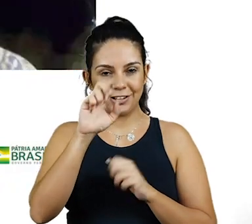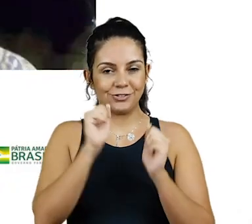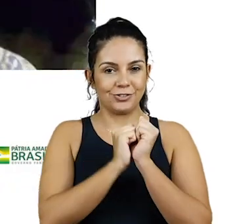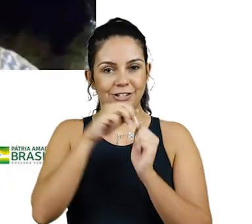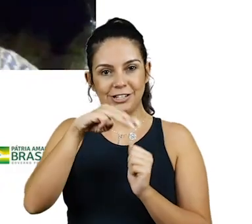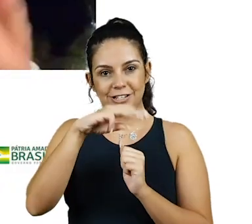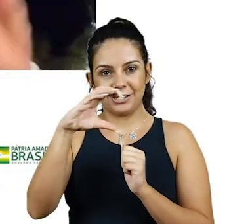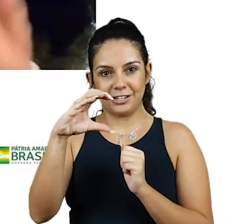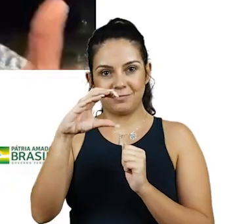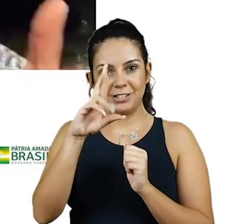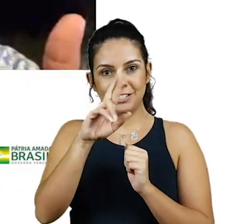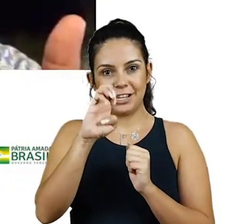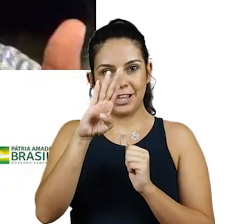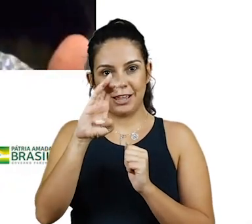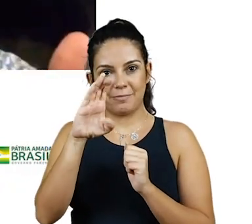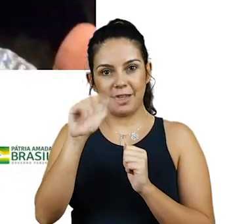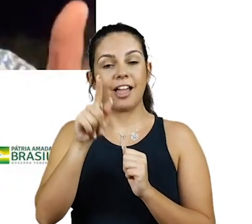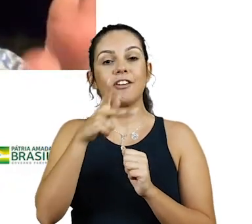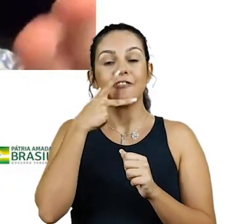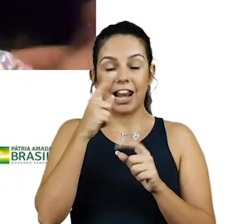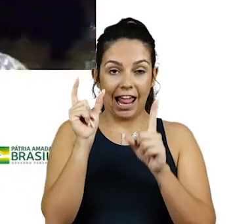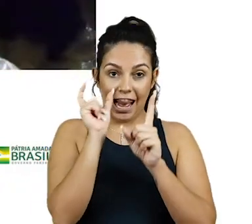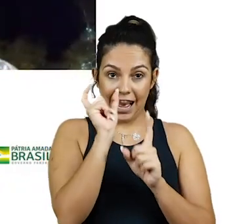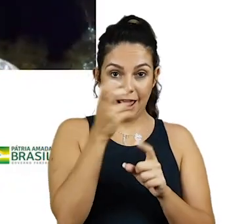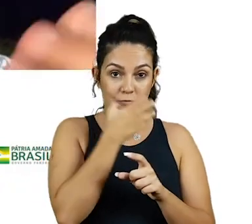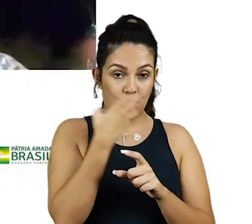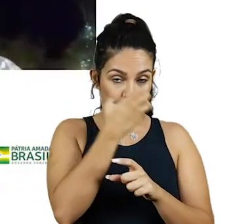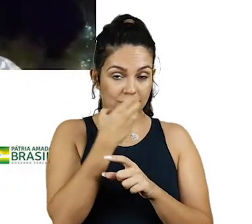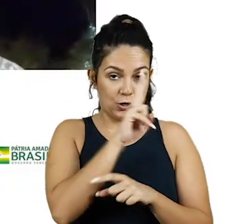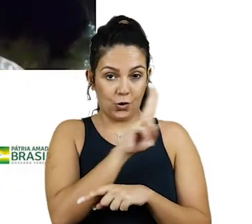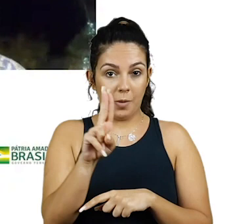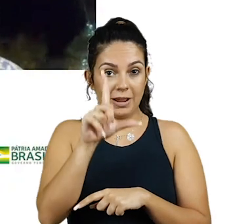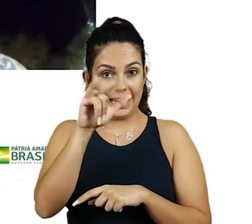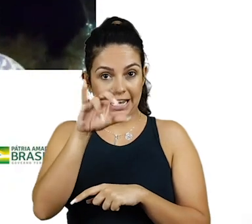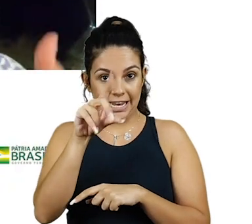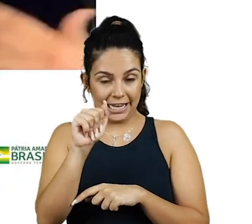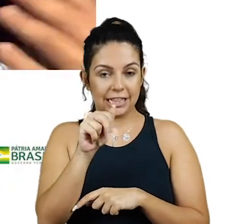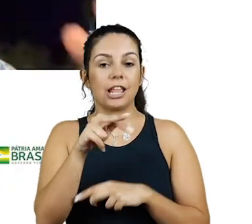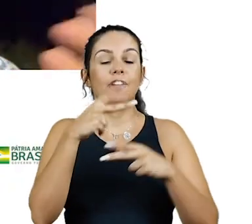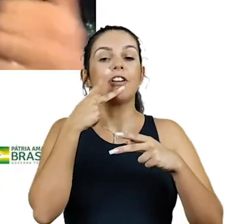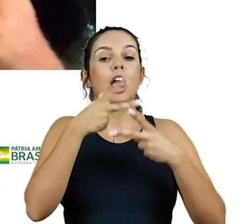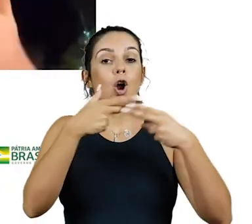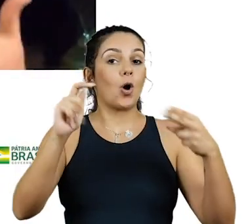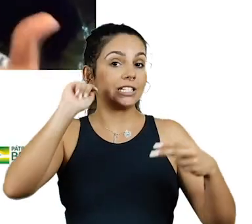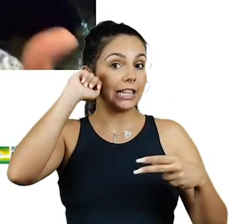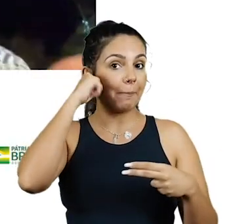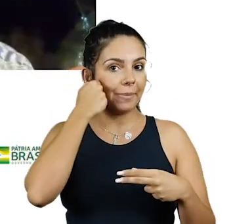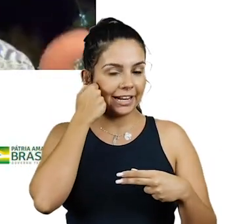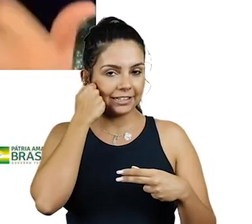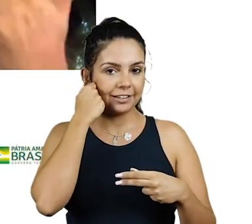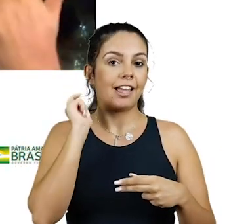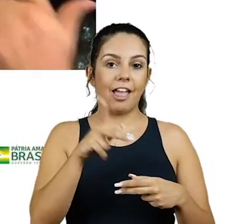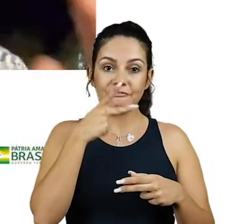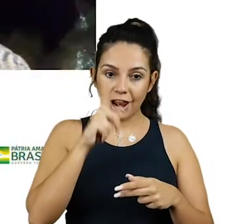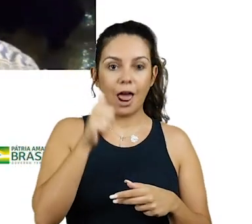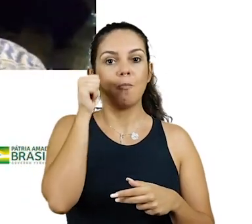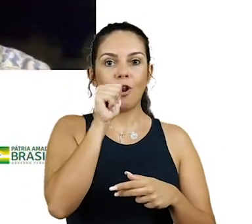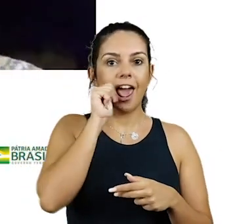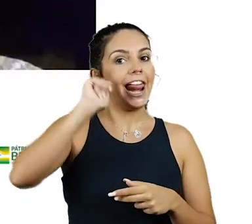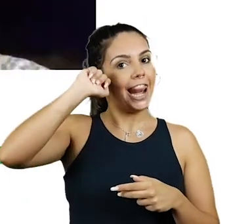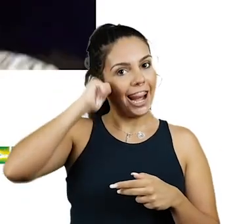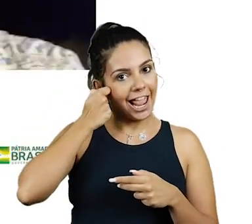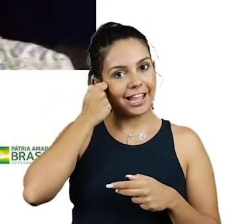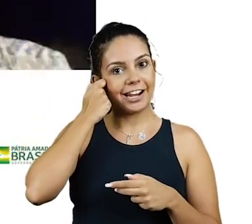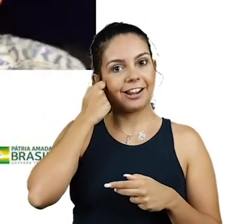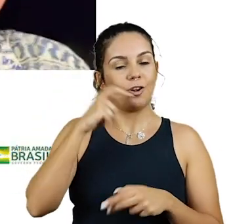música é linda, tem exatamente o que você falou. A música chama-se A Coisa Tá Preta, e é uma celebração da mulher